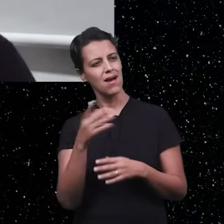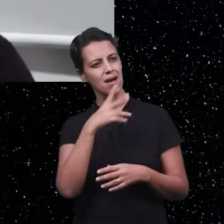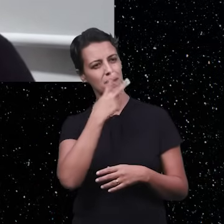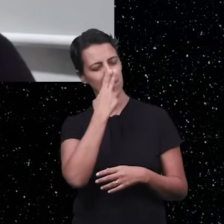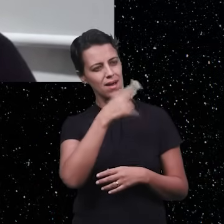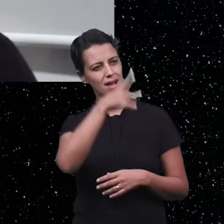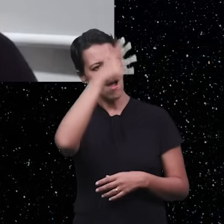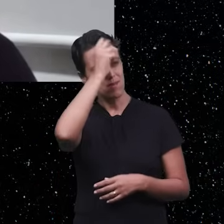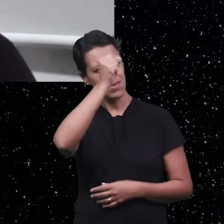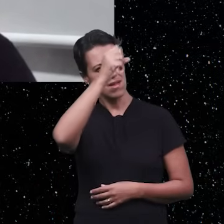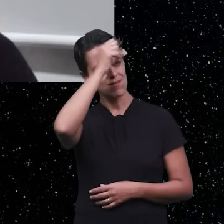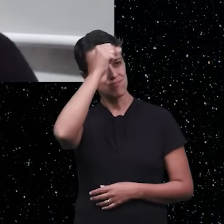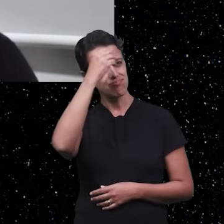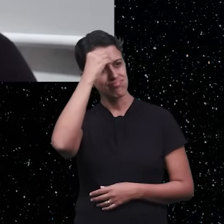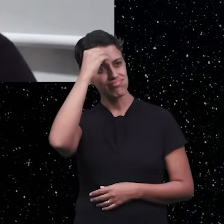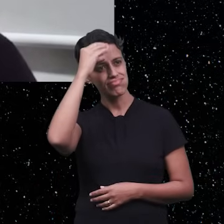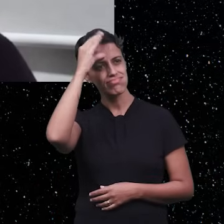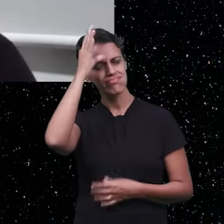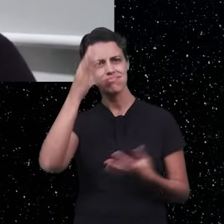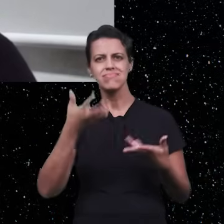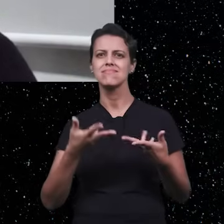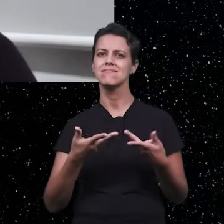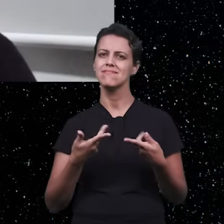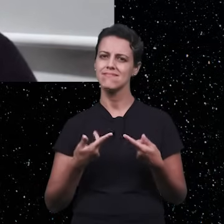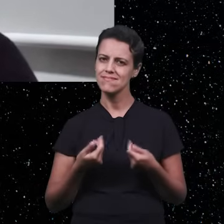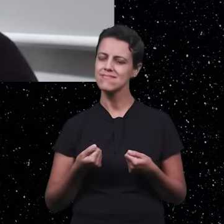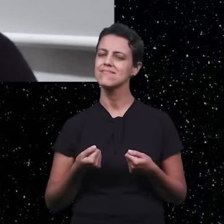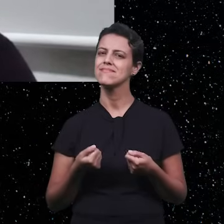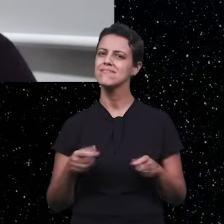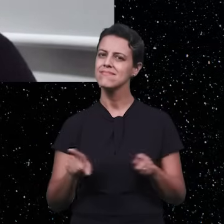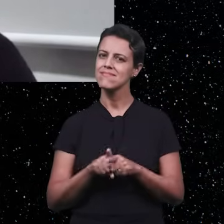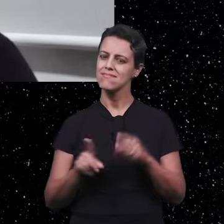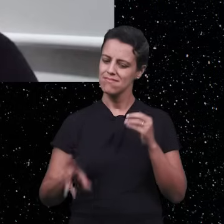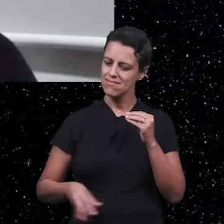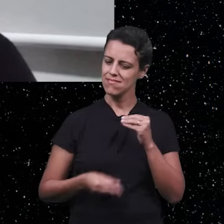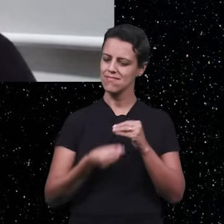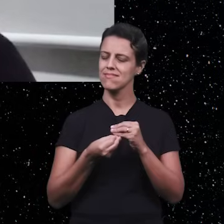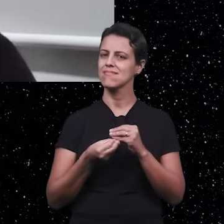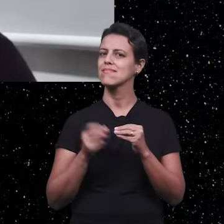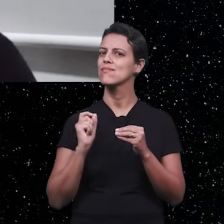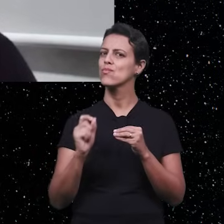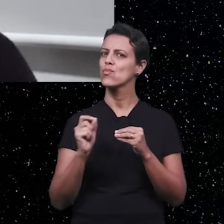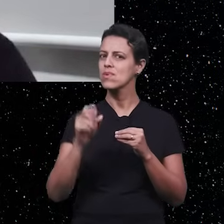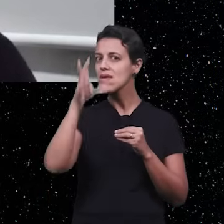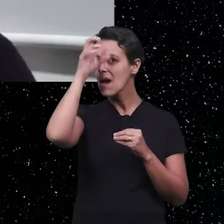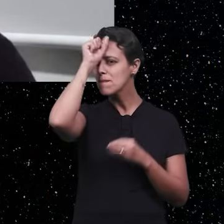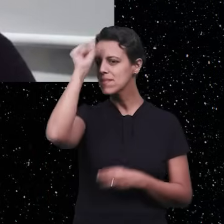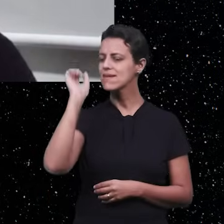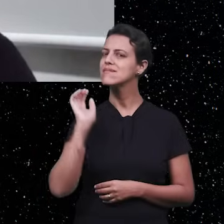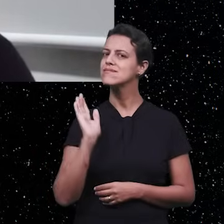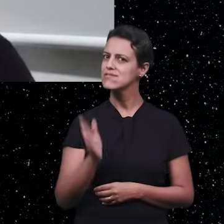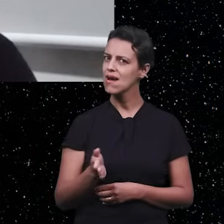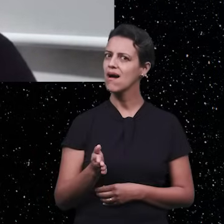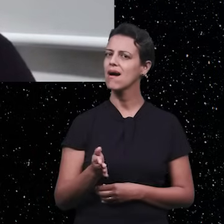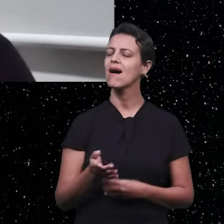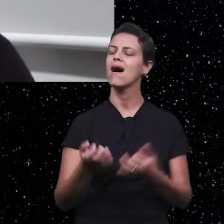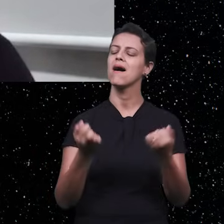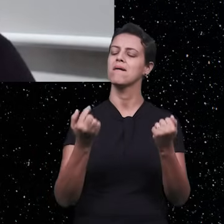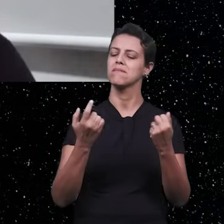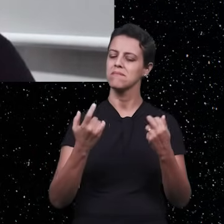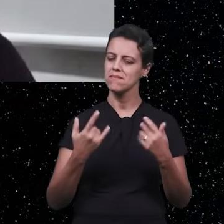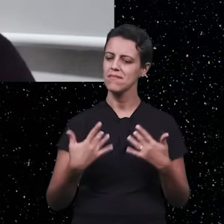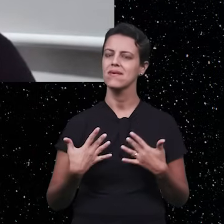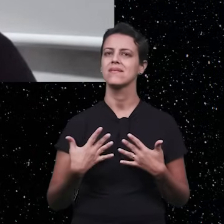nossas vidas e tem complementado, aquilo que já estamos aprendendo. Tem sido uma bênção para